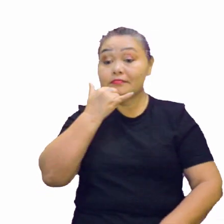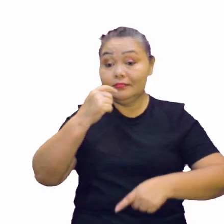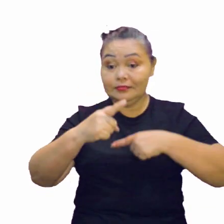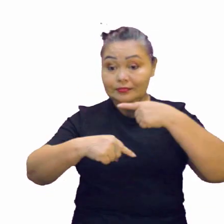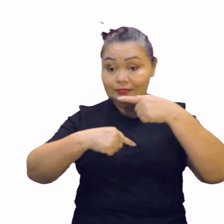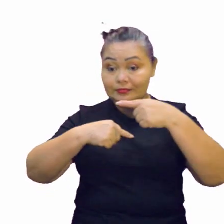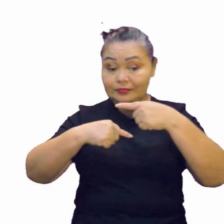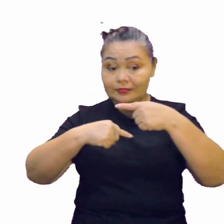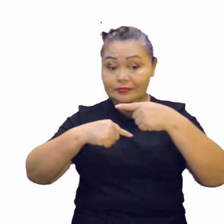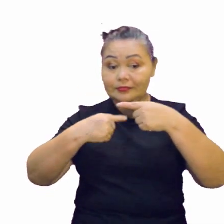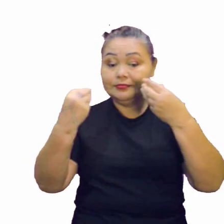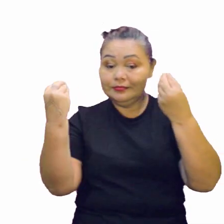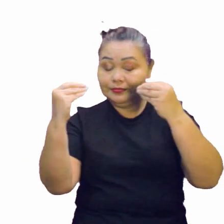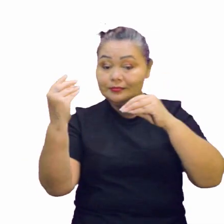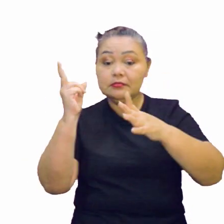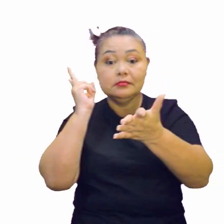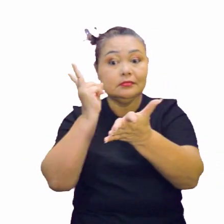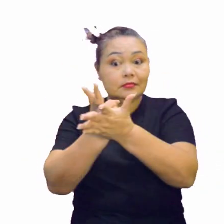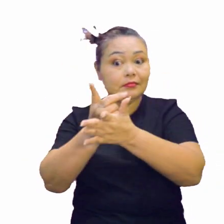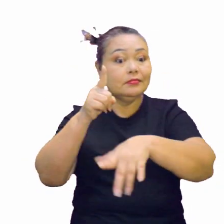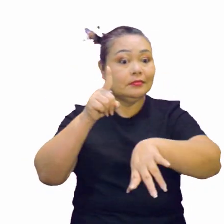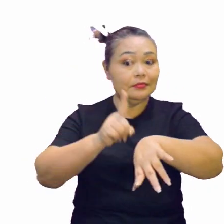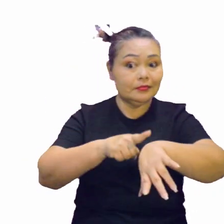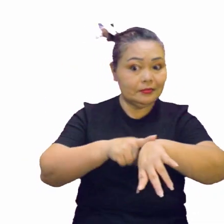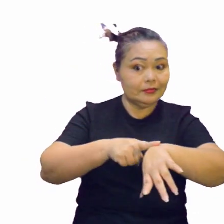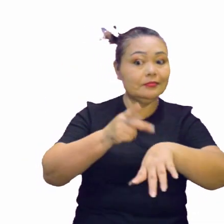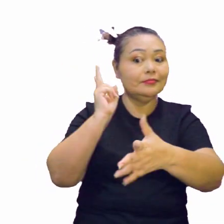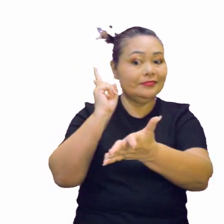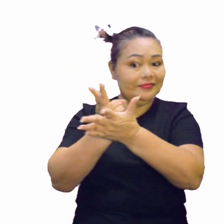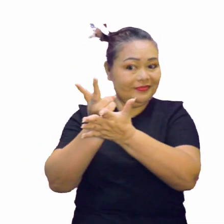implantação no mesmo período de tempo.